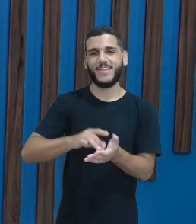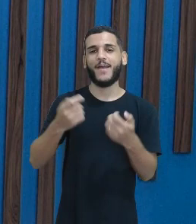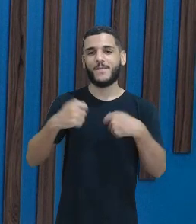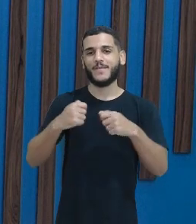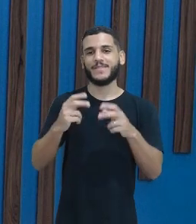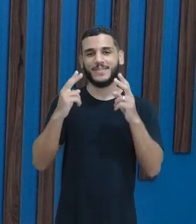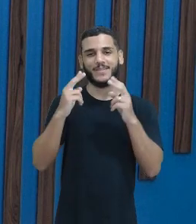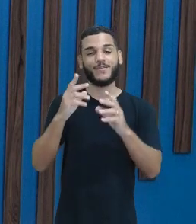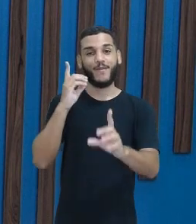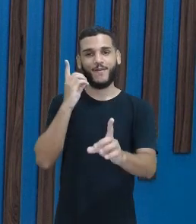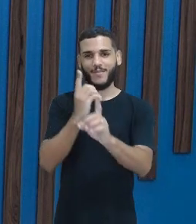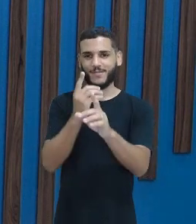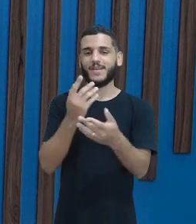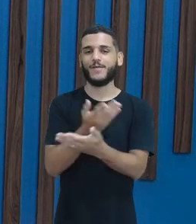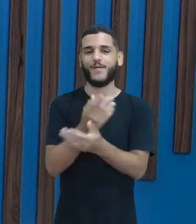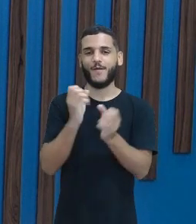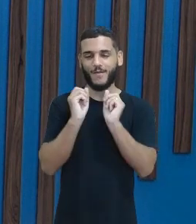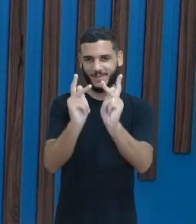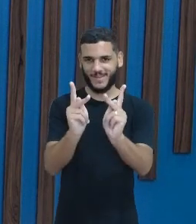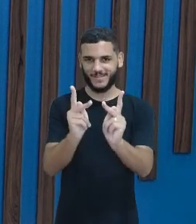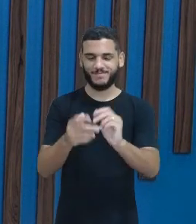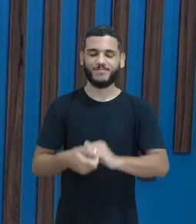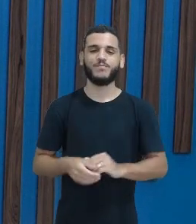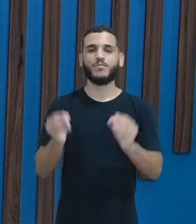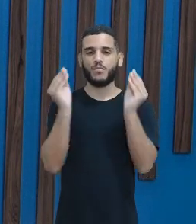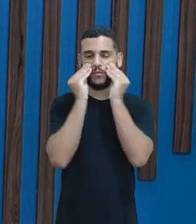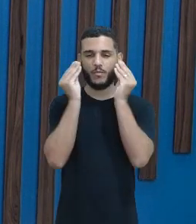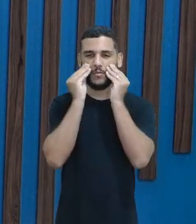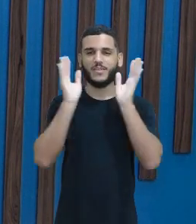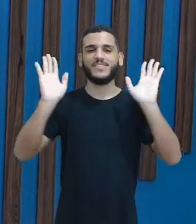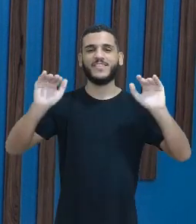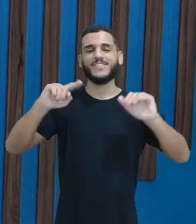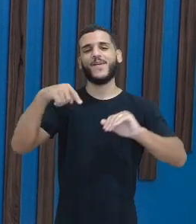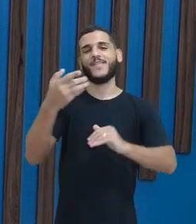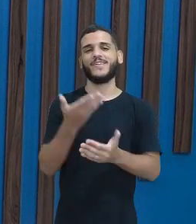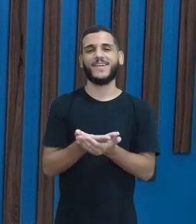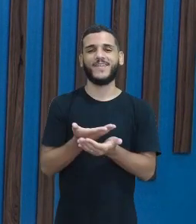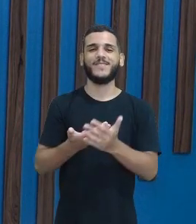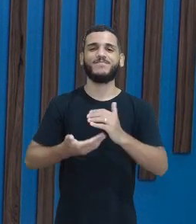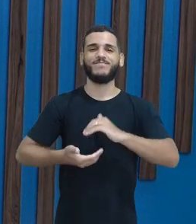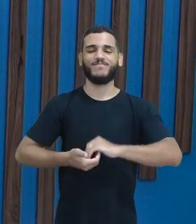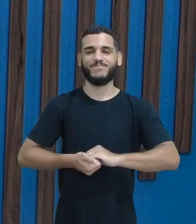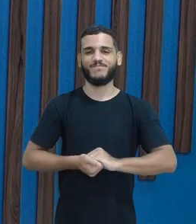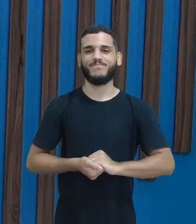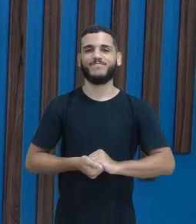tá bom? Façam aí e mostra. Um beijo e até a próxima aula.